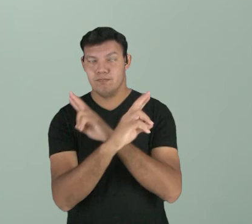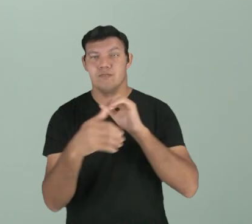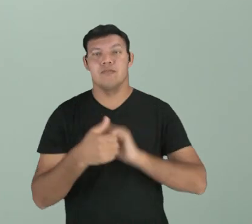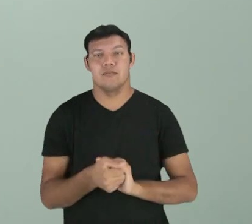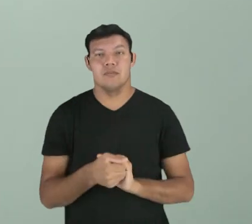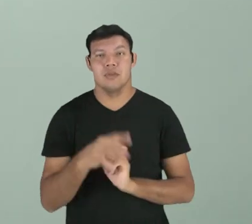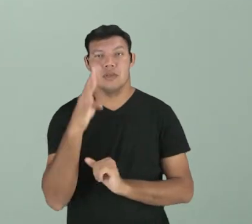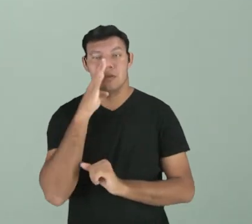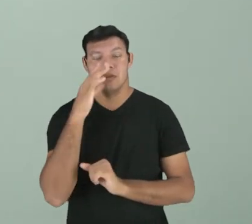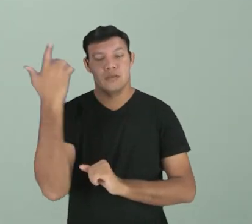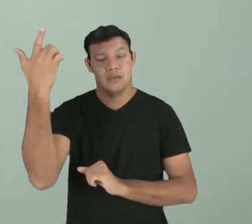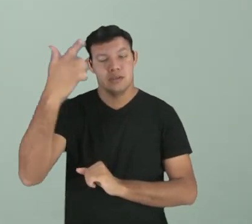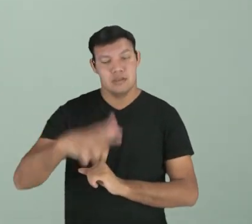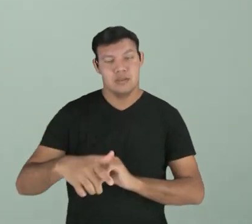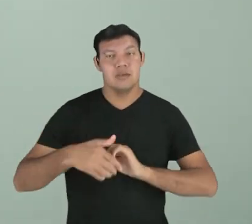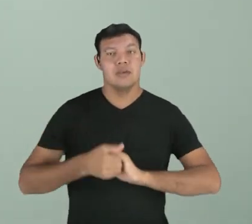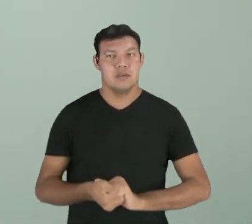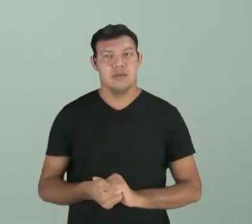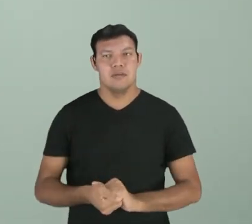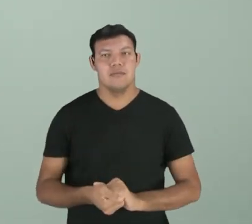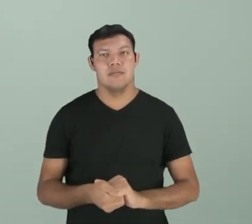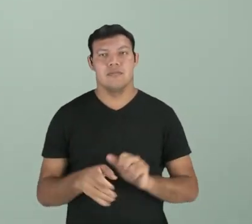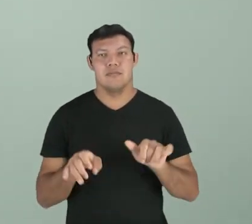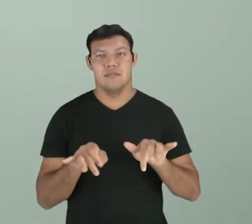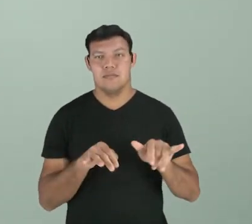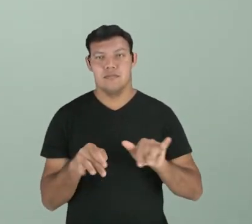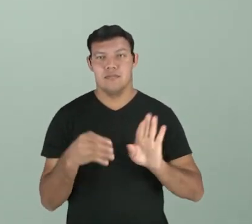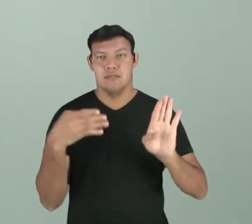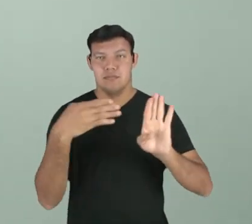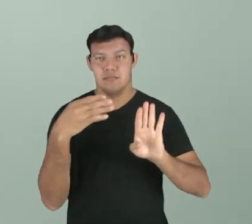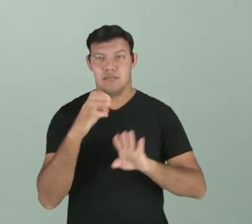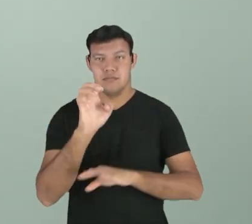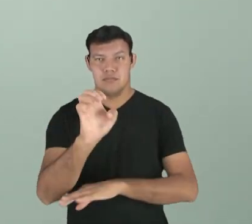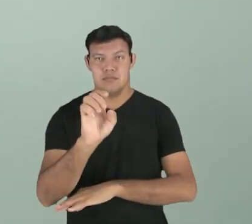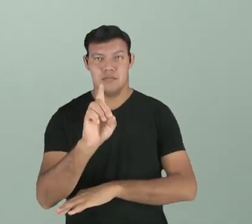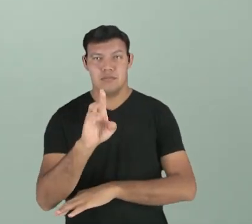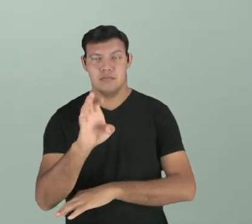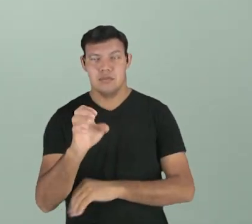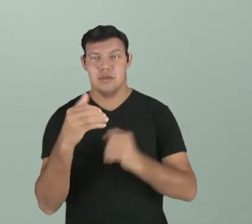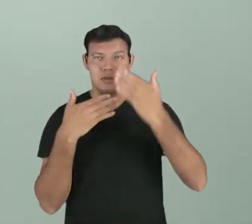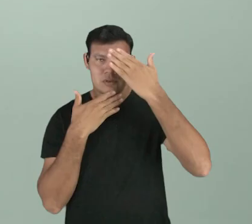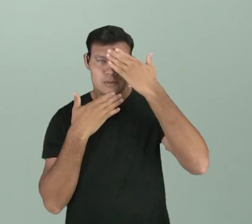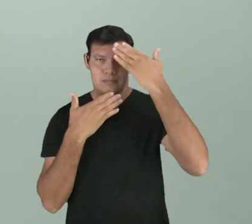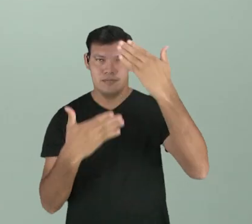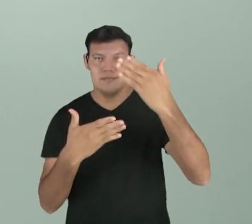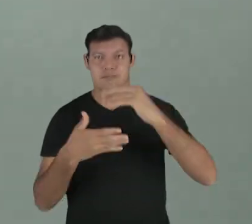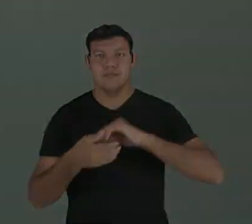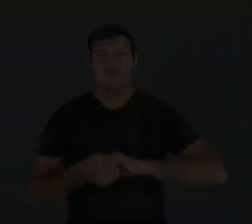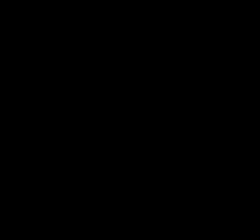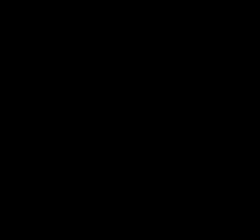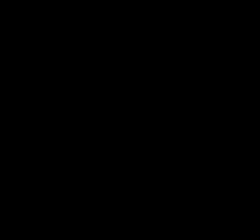revejam esta aula novamente. Acessem a plataforma Eduque Acre. Obrigada.